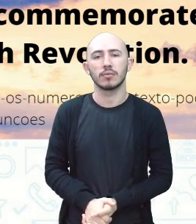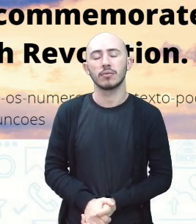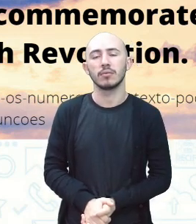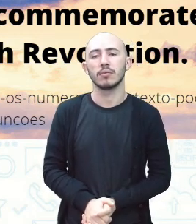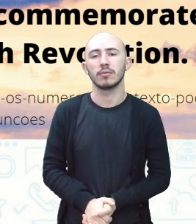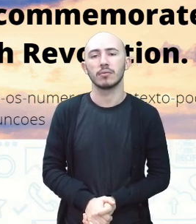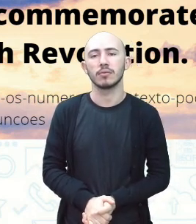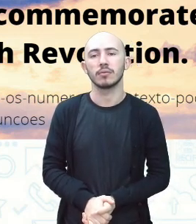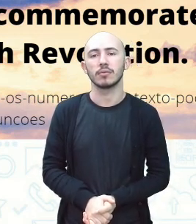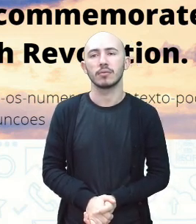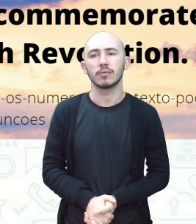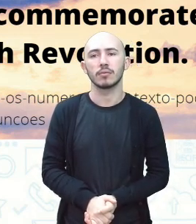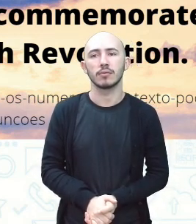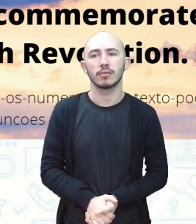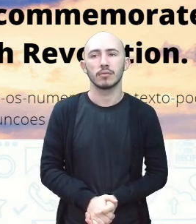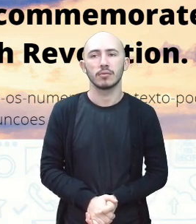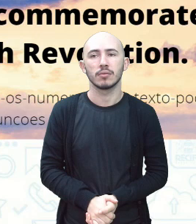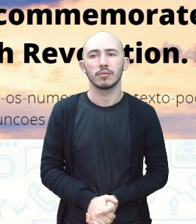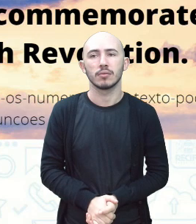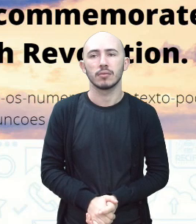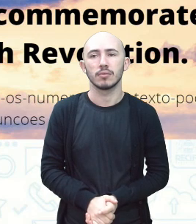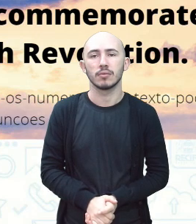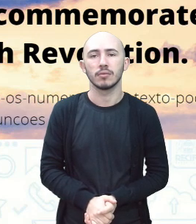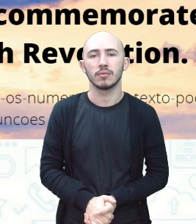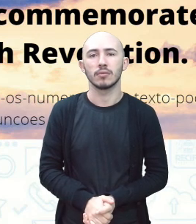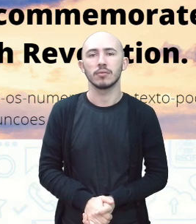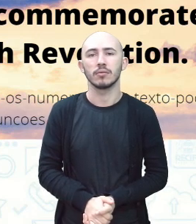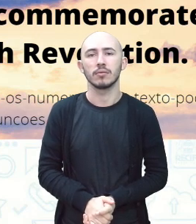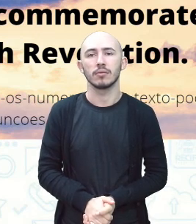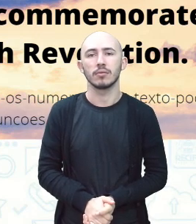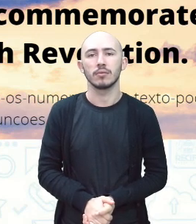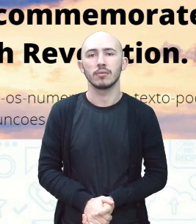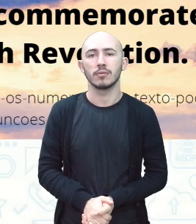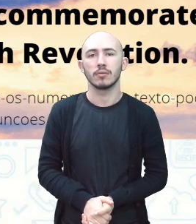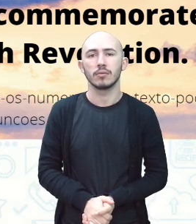375 meters. The tower weight is